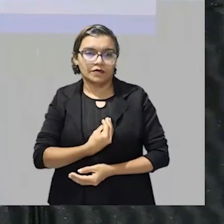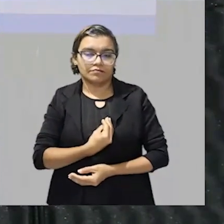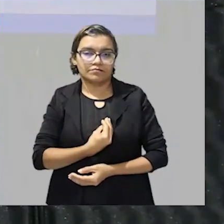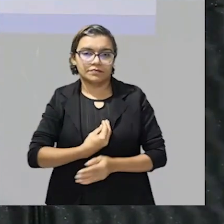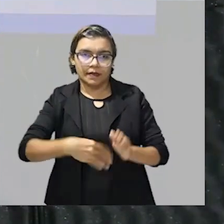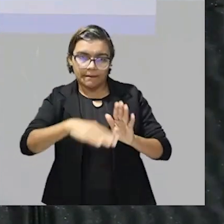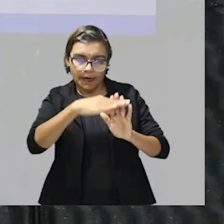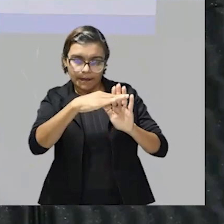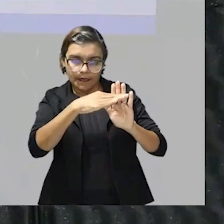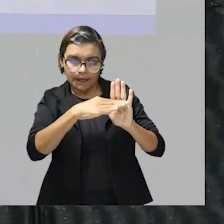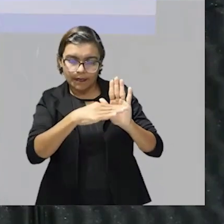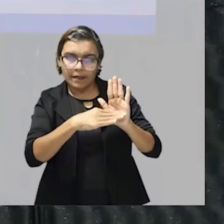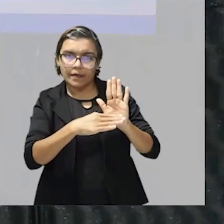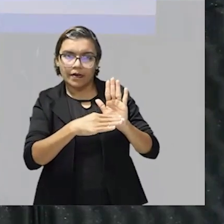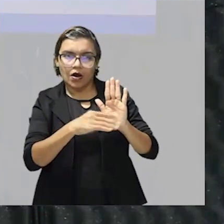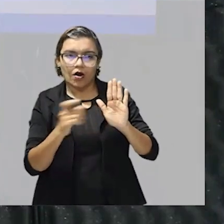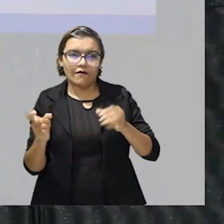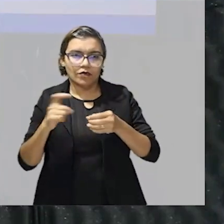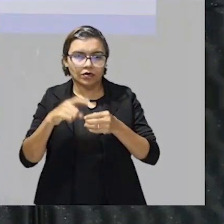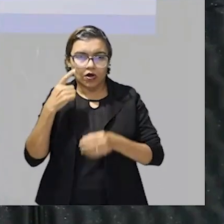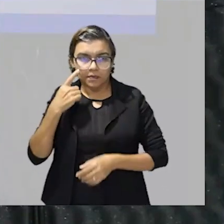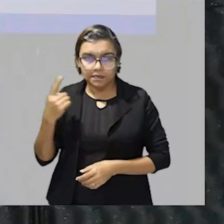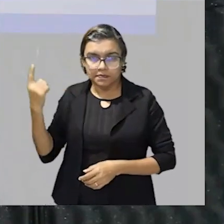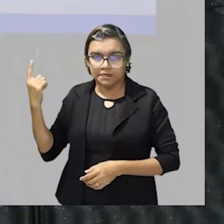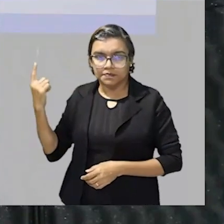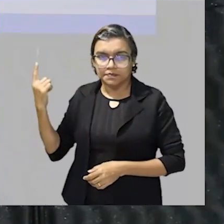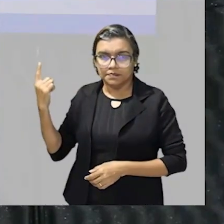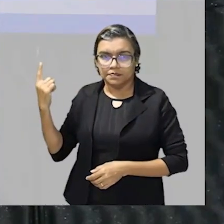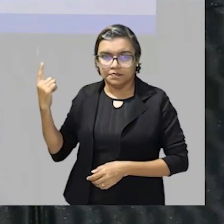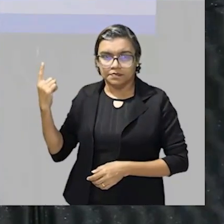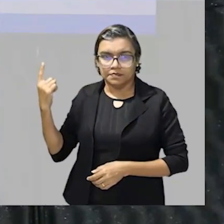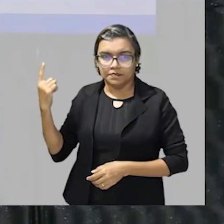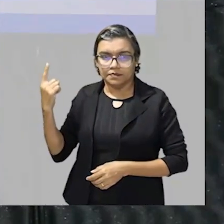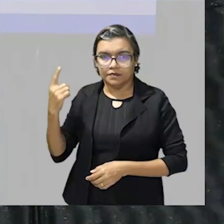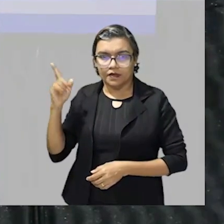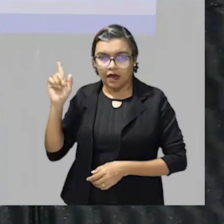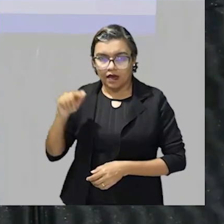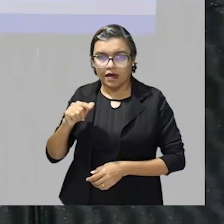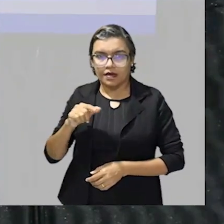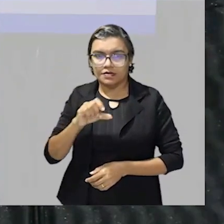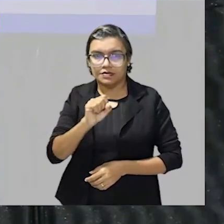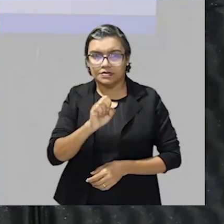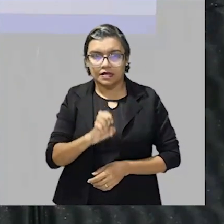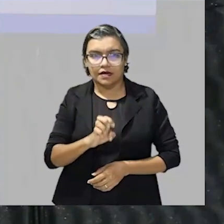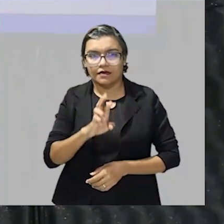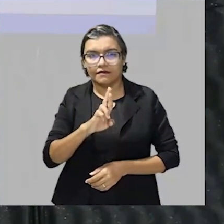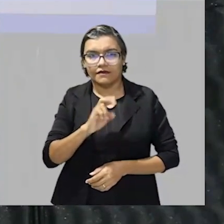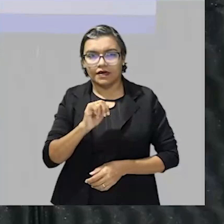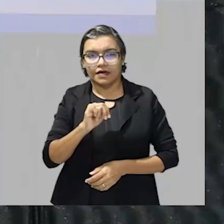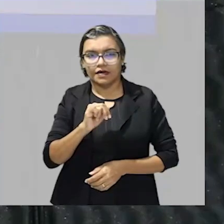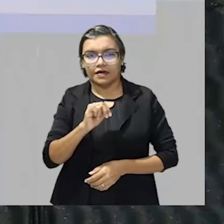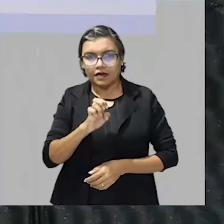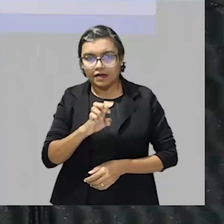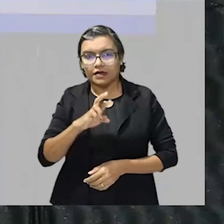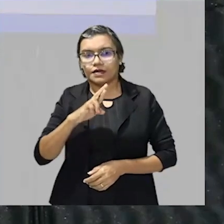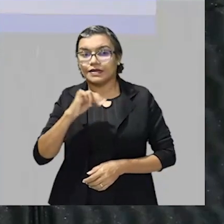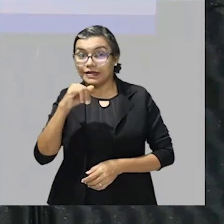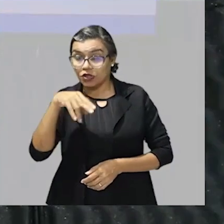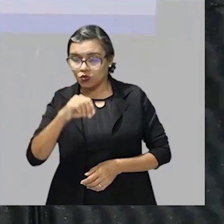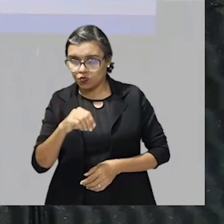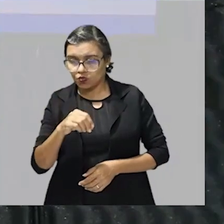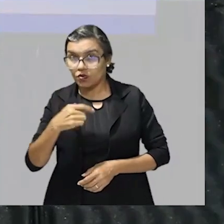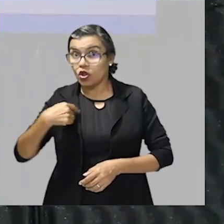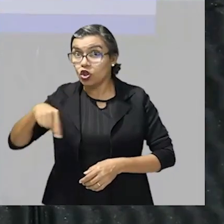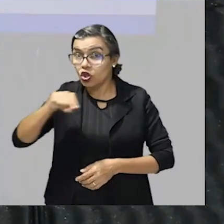a quem eu vou voltar aqui O retirante que é o Severino explica para o leitor que no caso eu e você